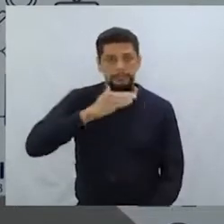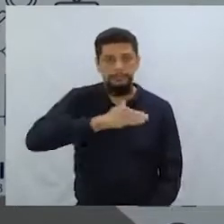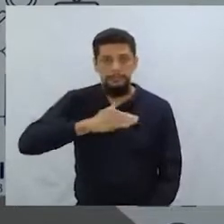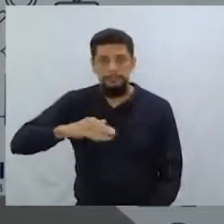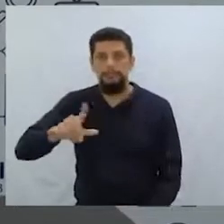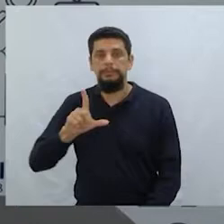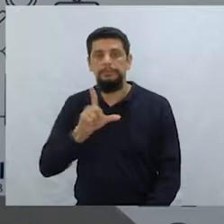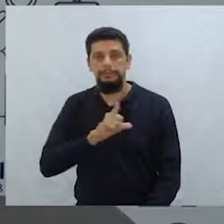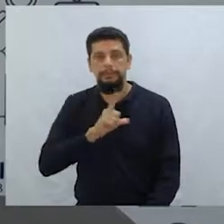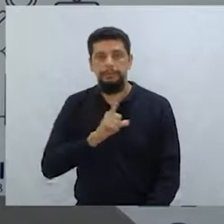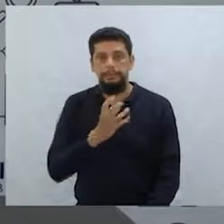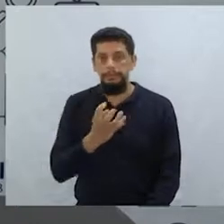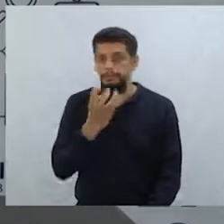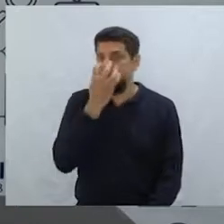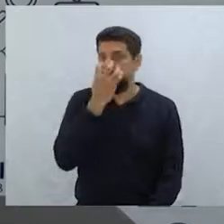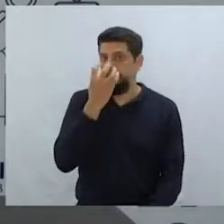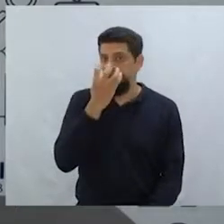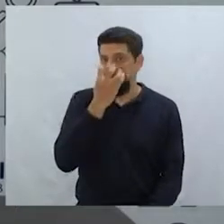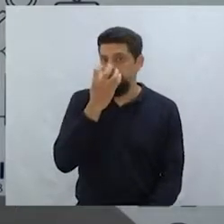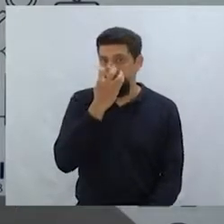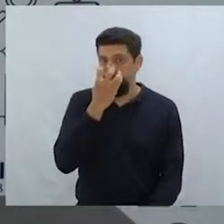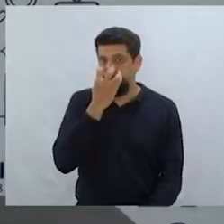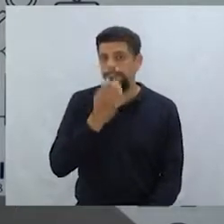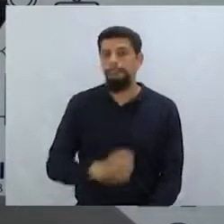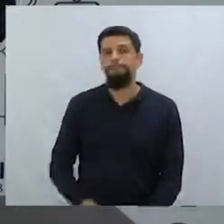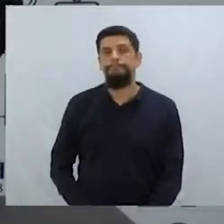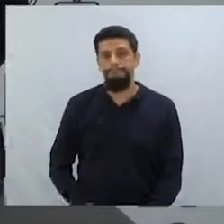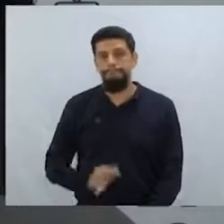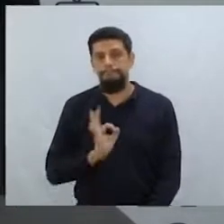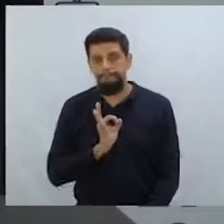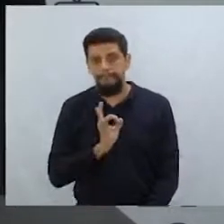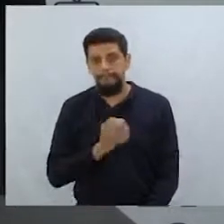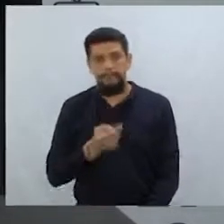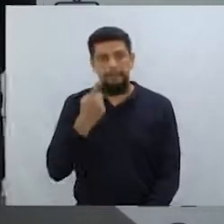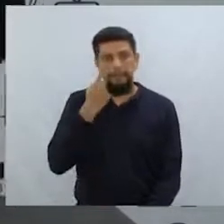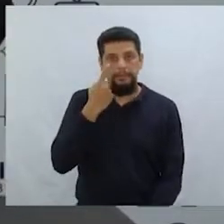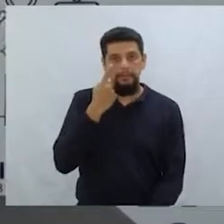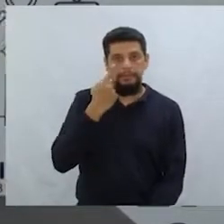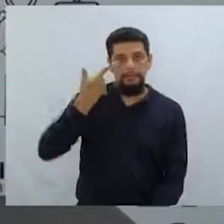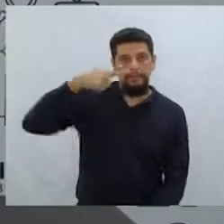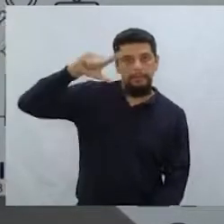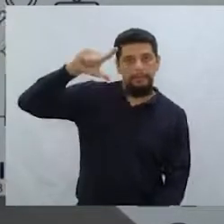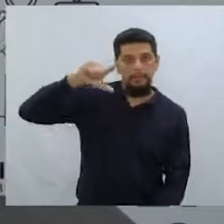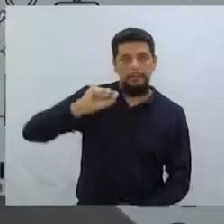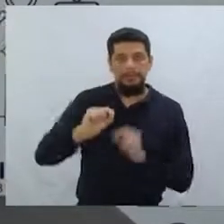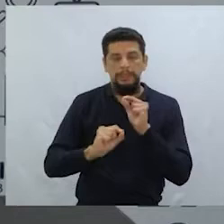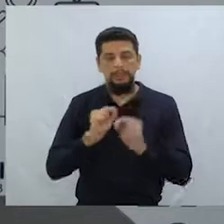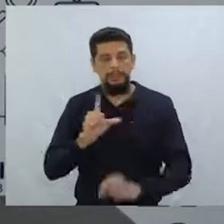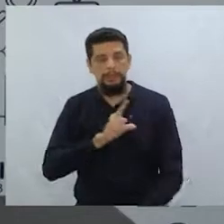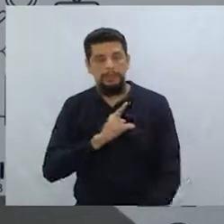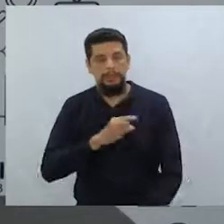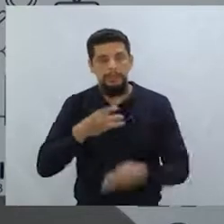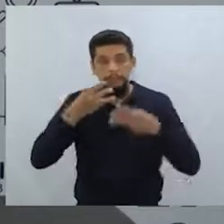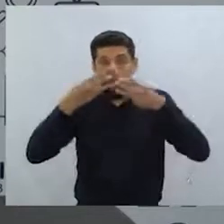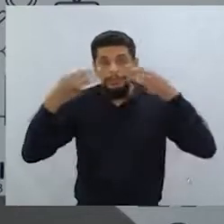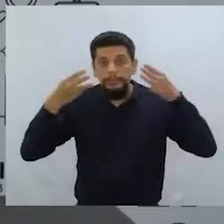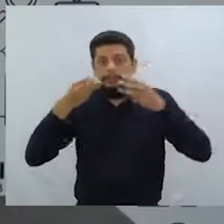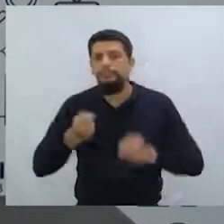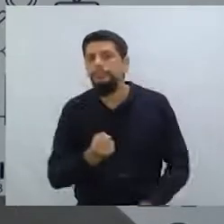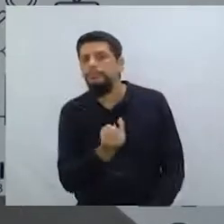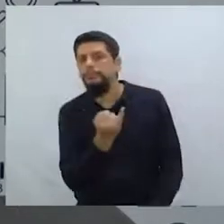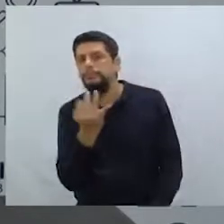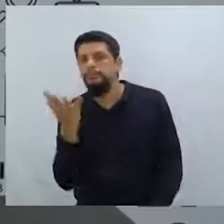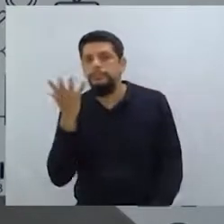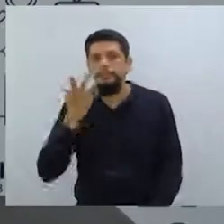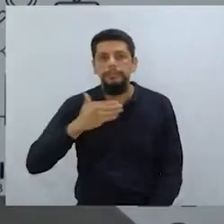1, 2, 3, 4. 4 crianças mandaram a foto que tem cachorro como animal de estimação. Vamos ver os outros que têm o gato?